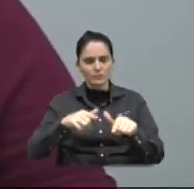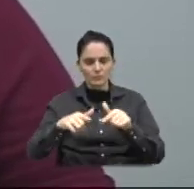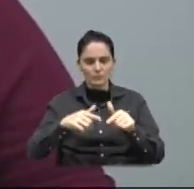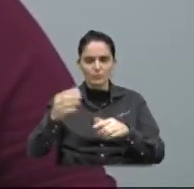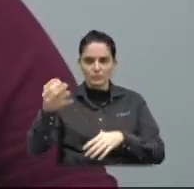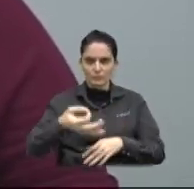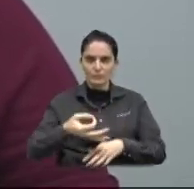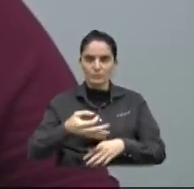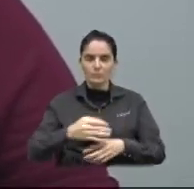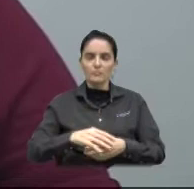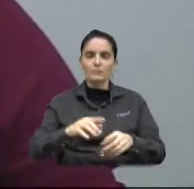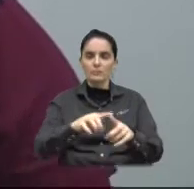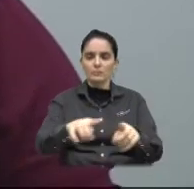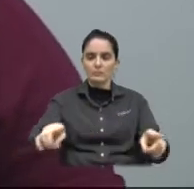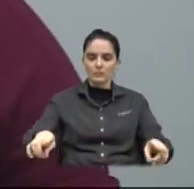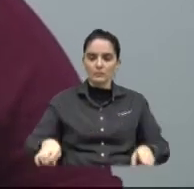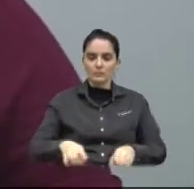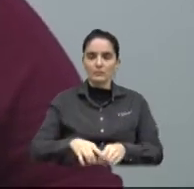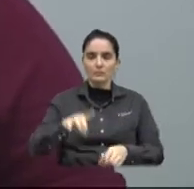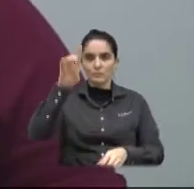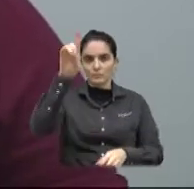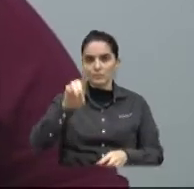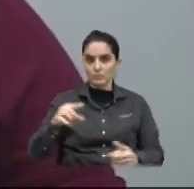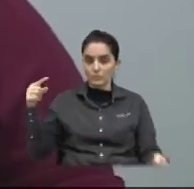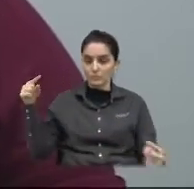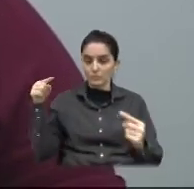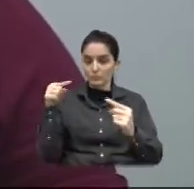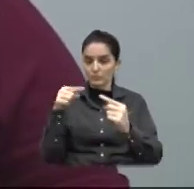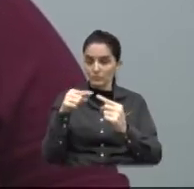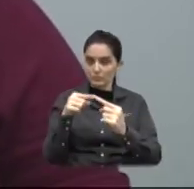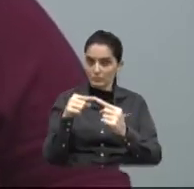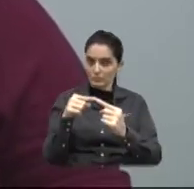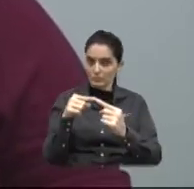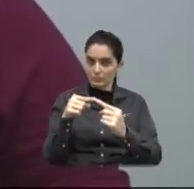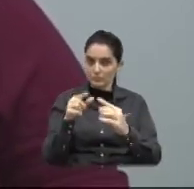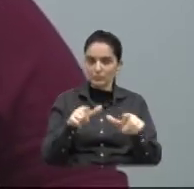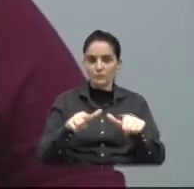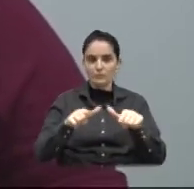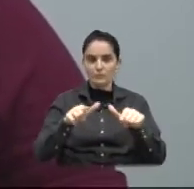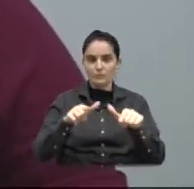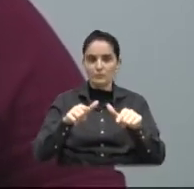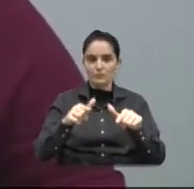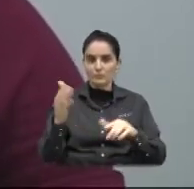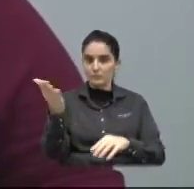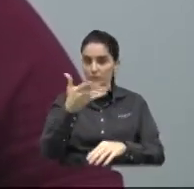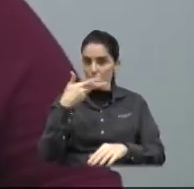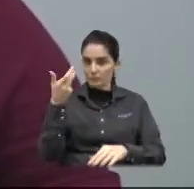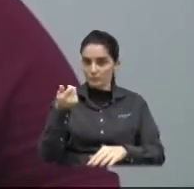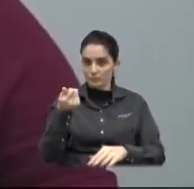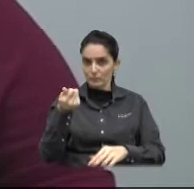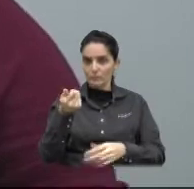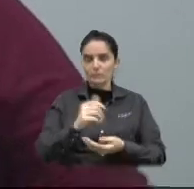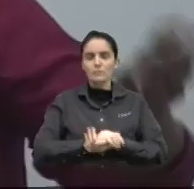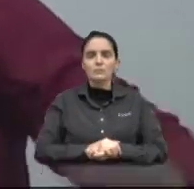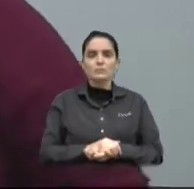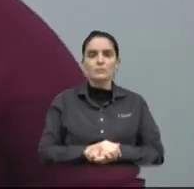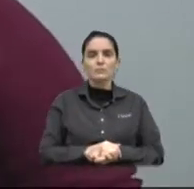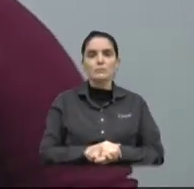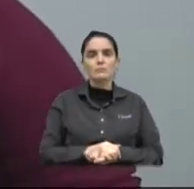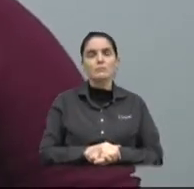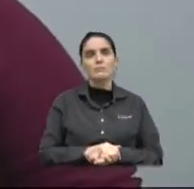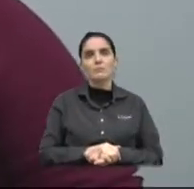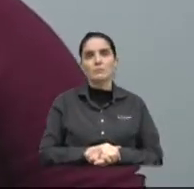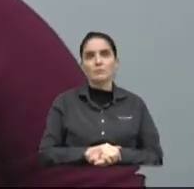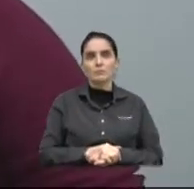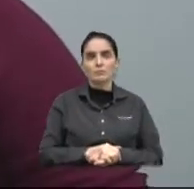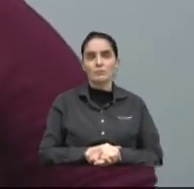à mesa tem a finalidade de facilitar o trabalho dos senhores vereadores então é uma